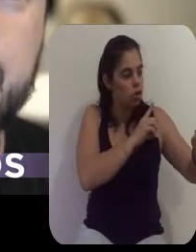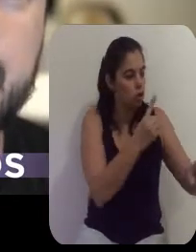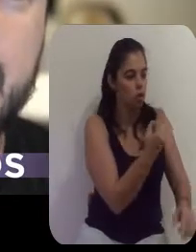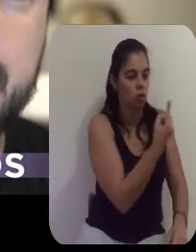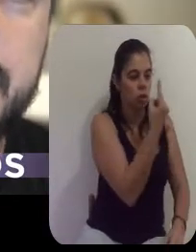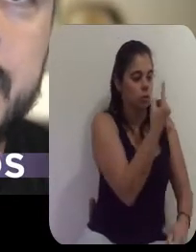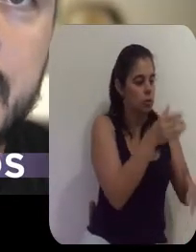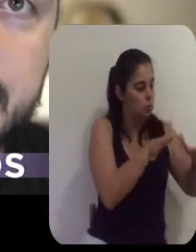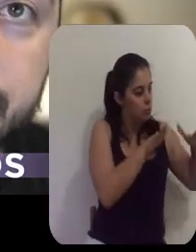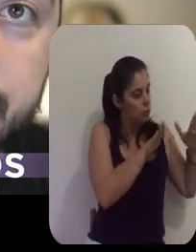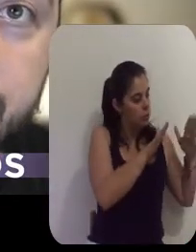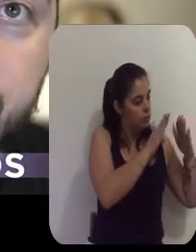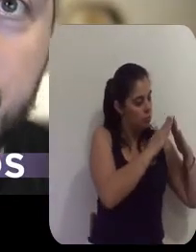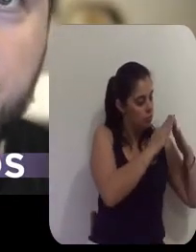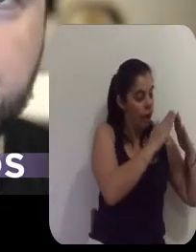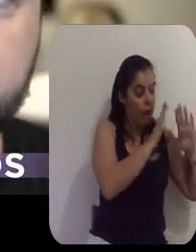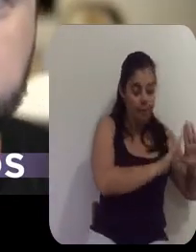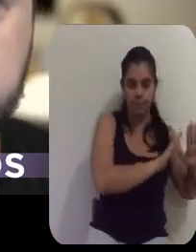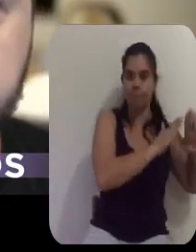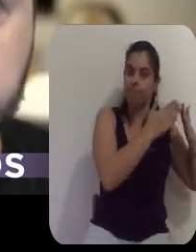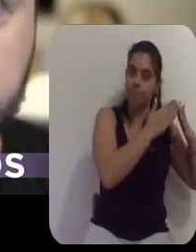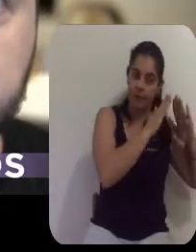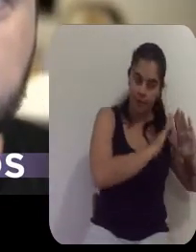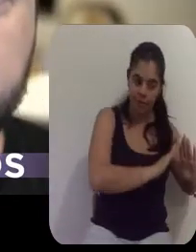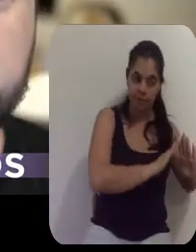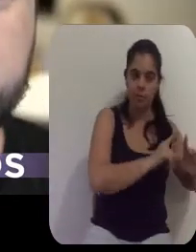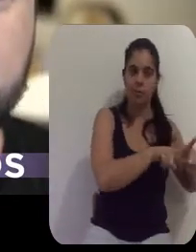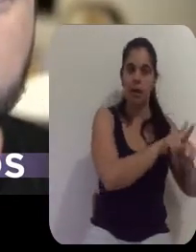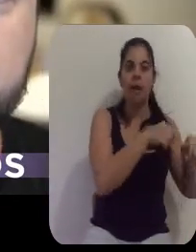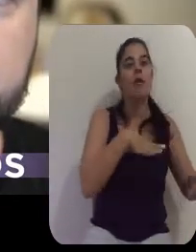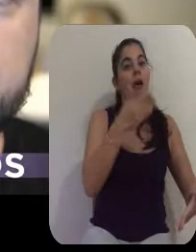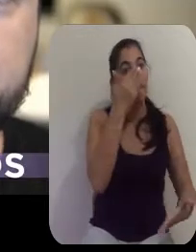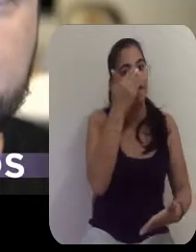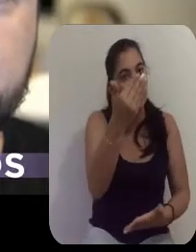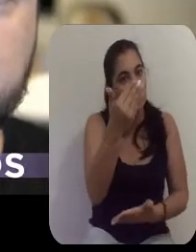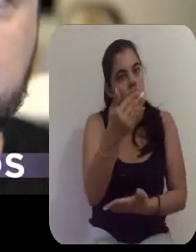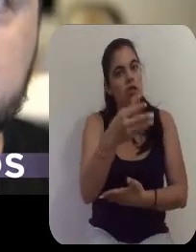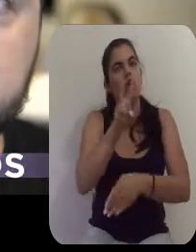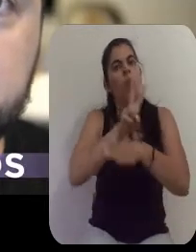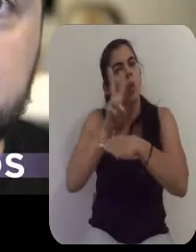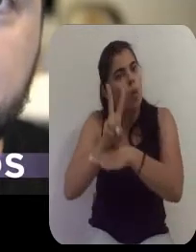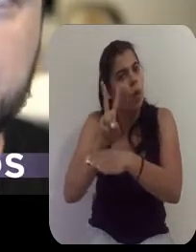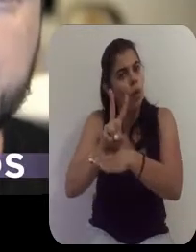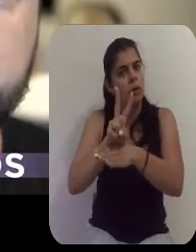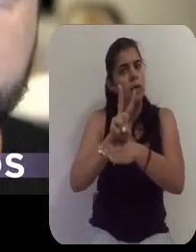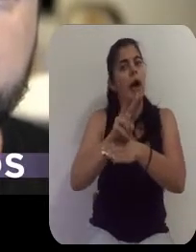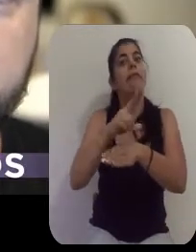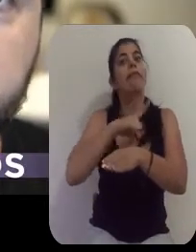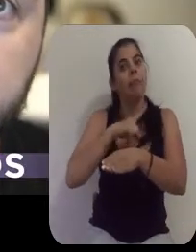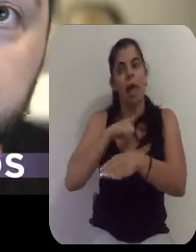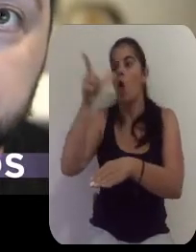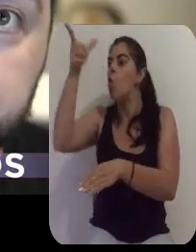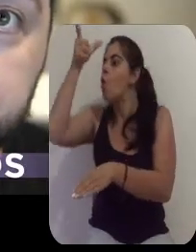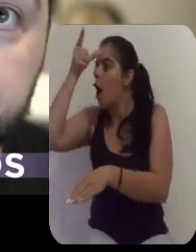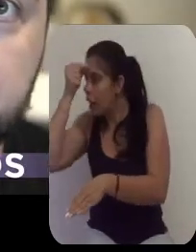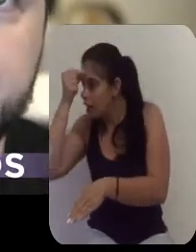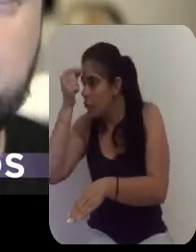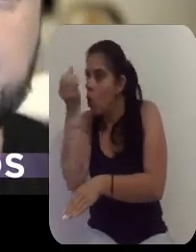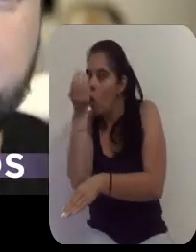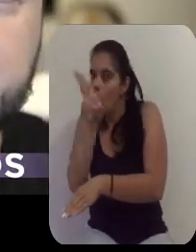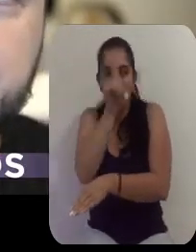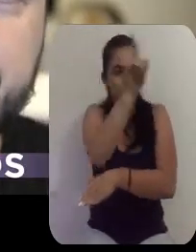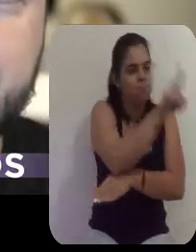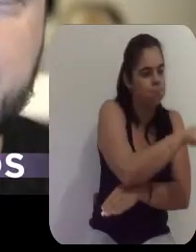A gente tem mitigação ou supressão. Se nenhum dos dois estiverem sendo tomados na sua cidade, isso é uma loucura.